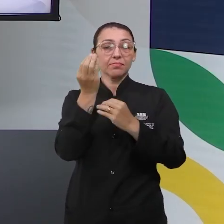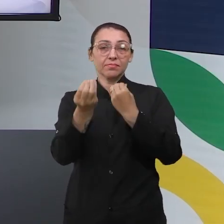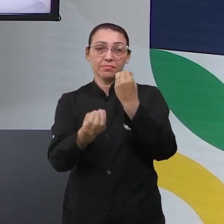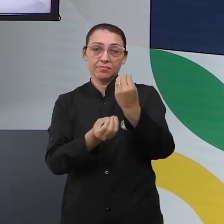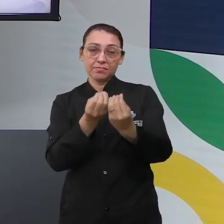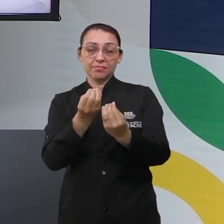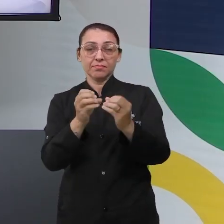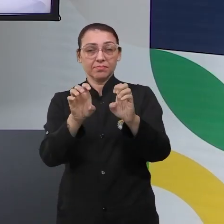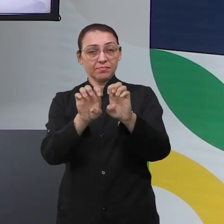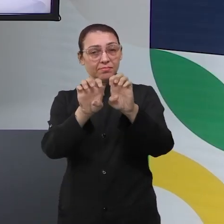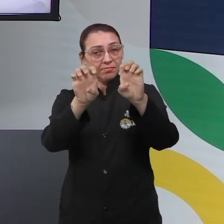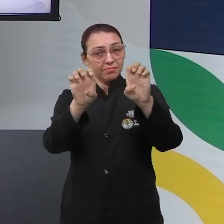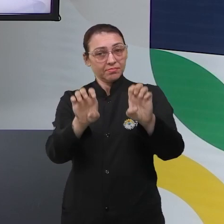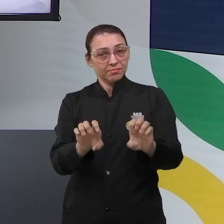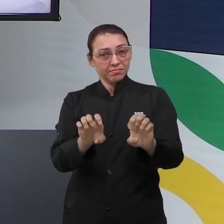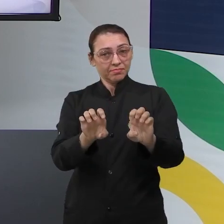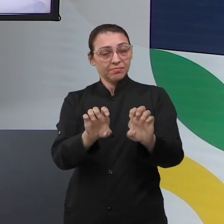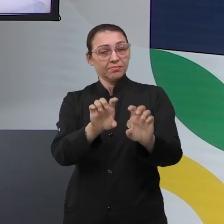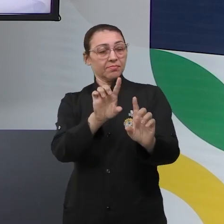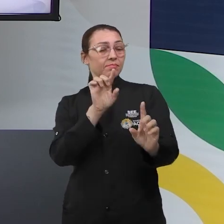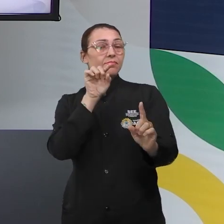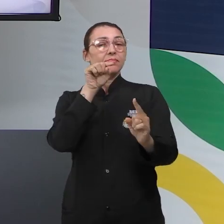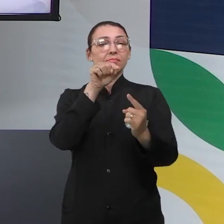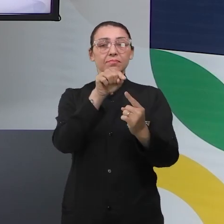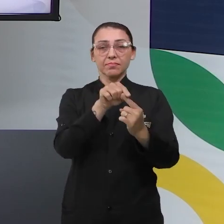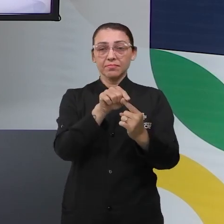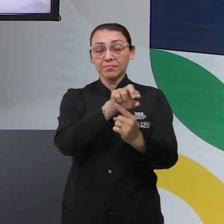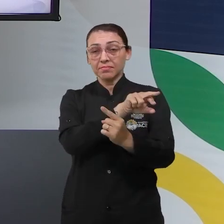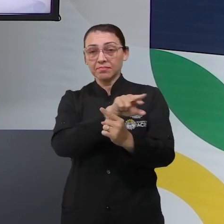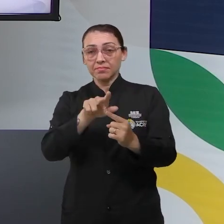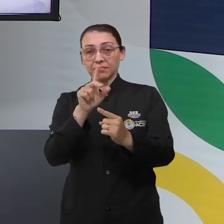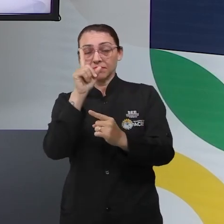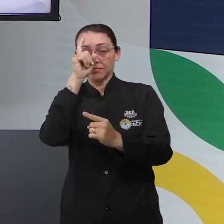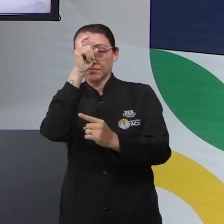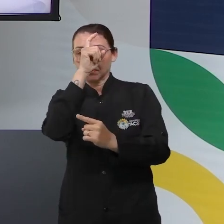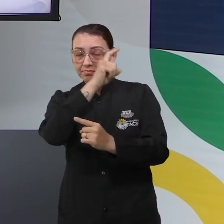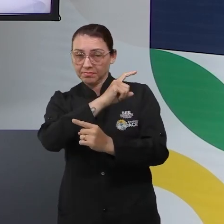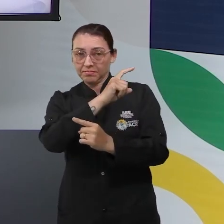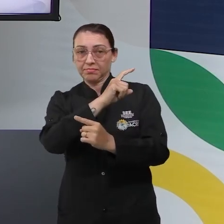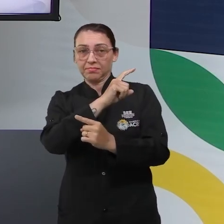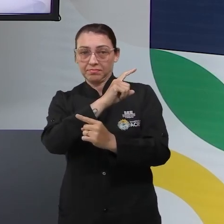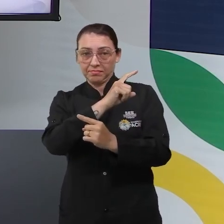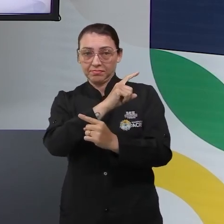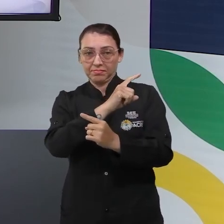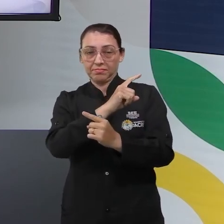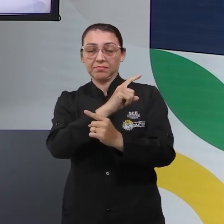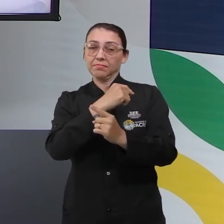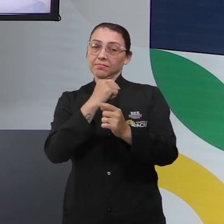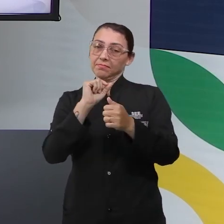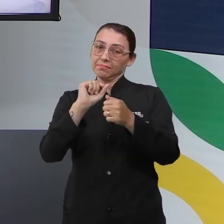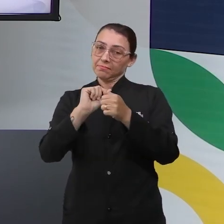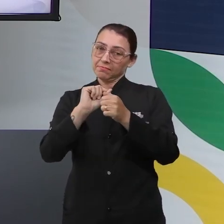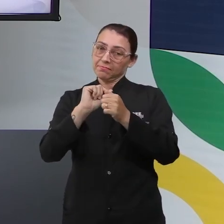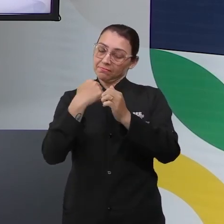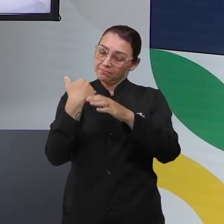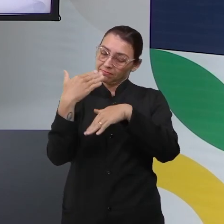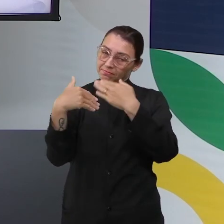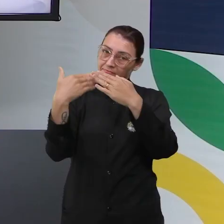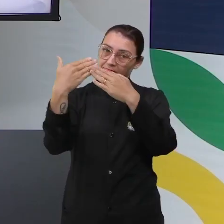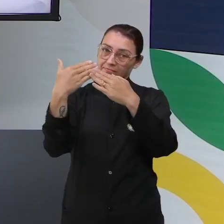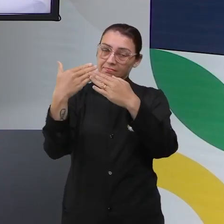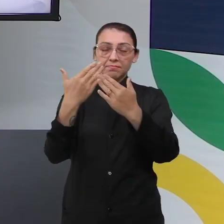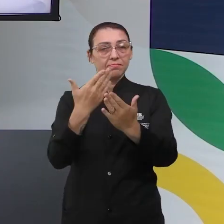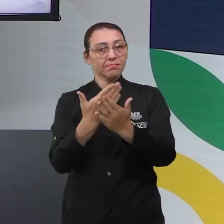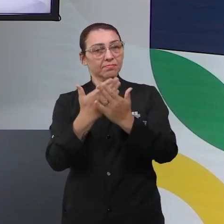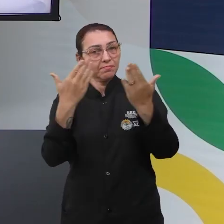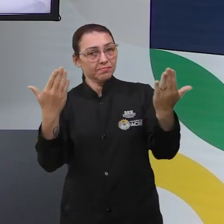sua estrutura, a sua finalidade, não é tão difícil assim de desenvolvê-lo. Então, nessa